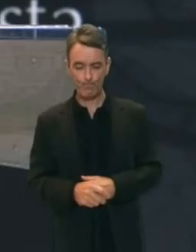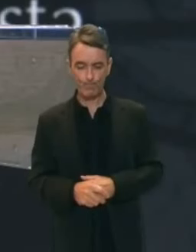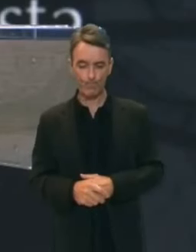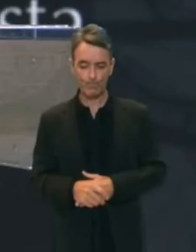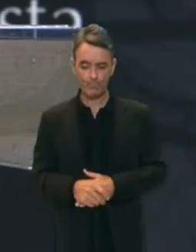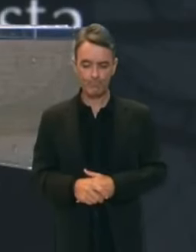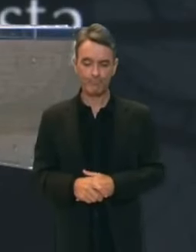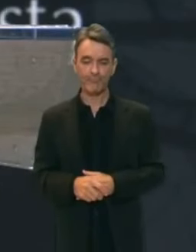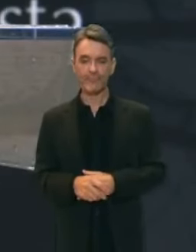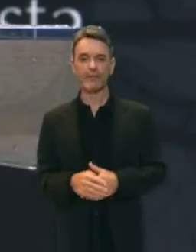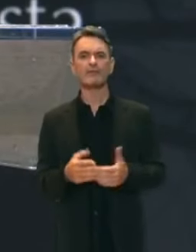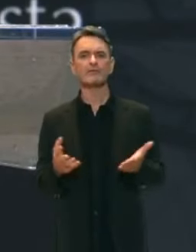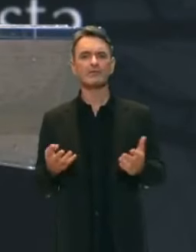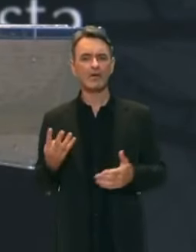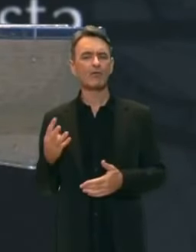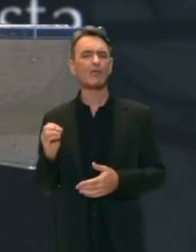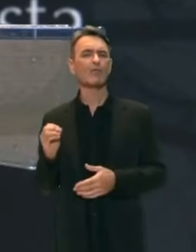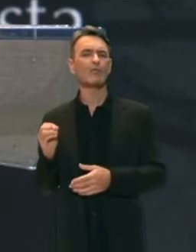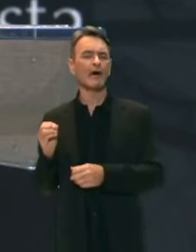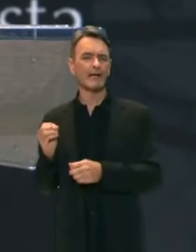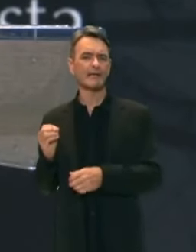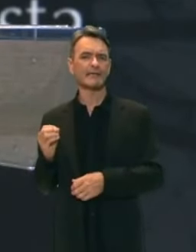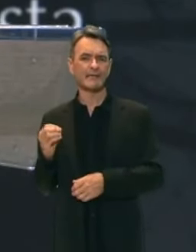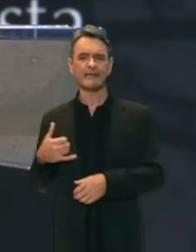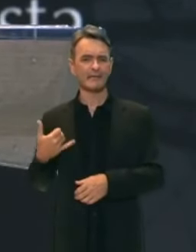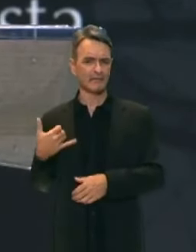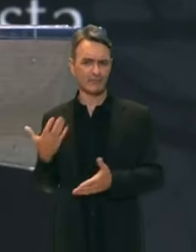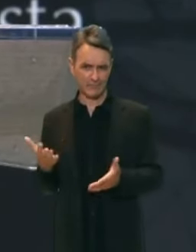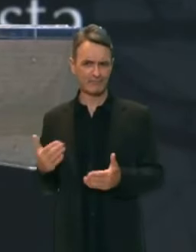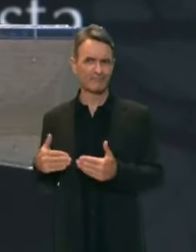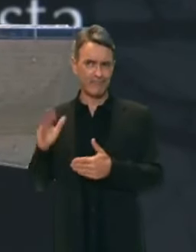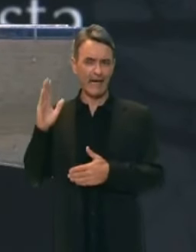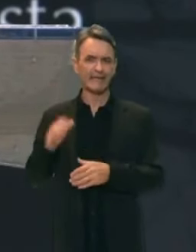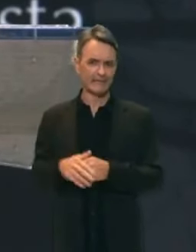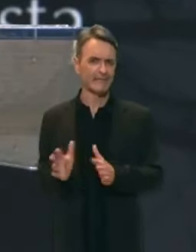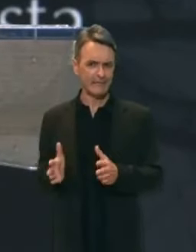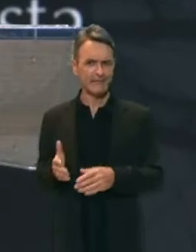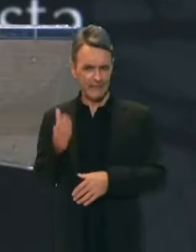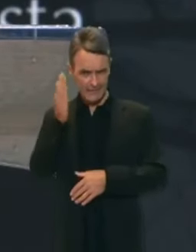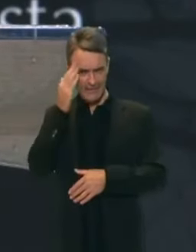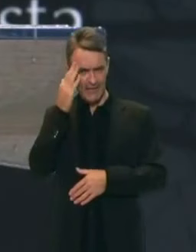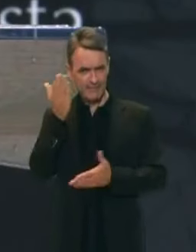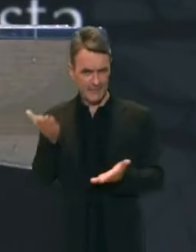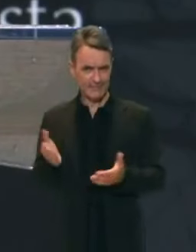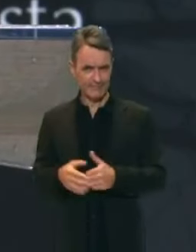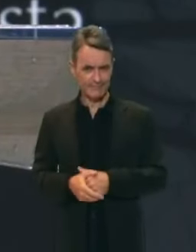Você que já tem mais de 40 anos, como eu, com certeza sabe disso.